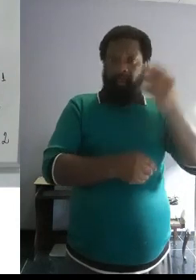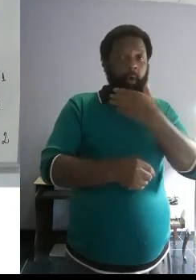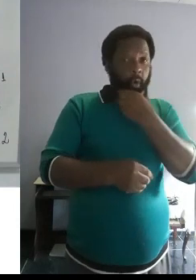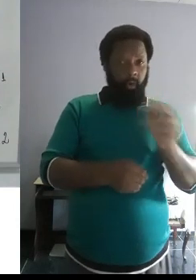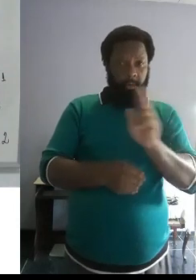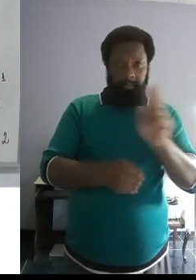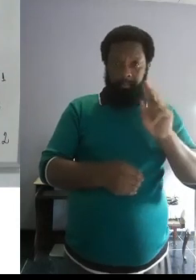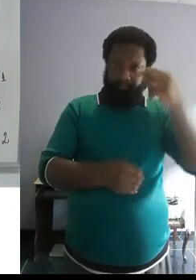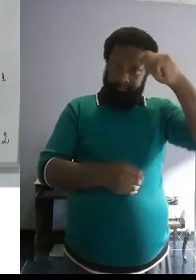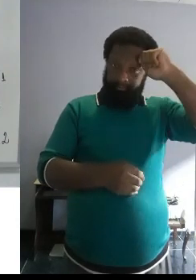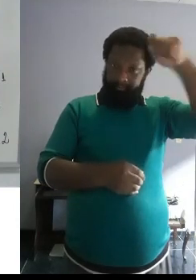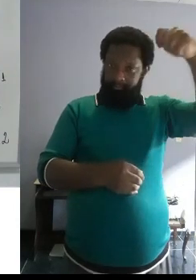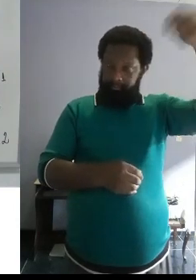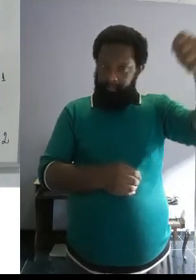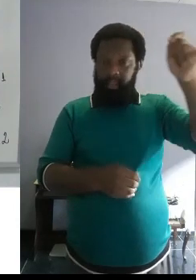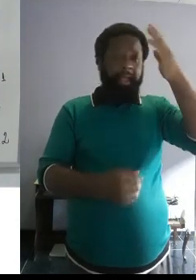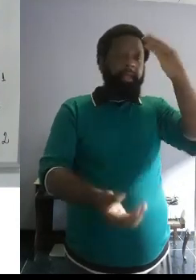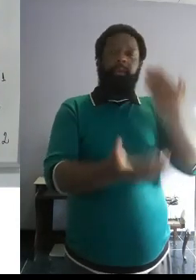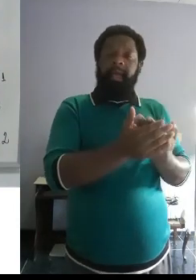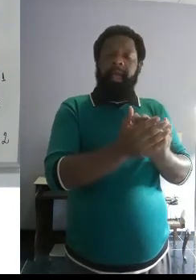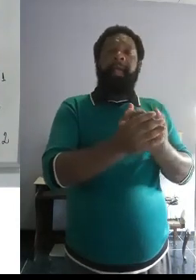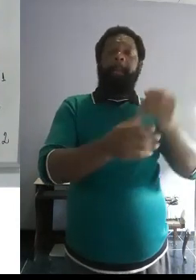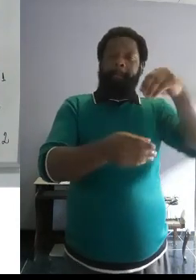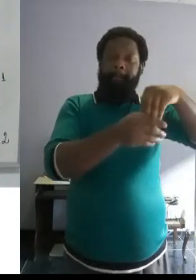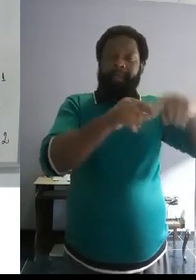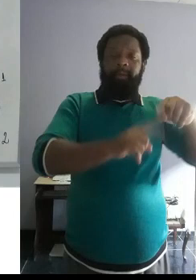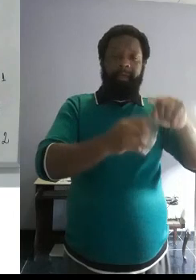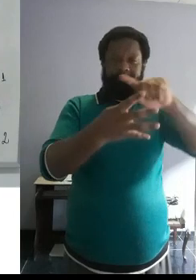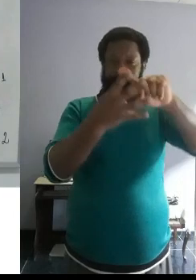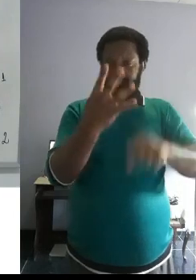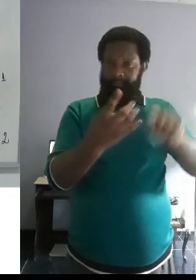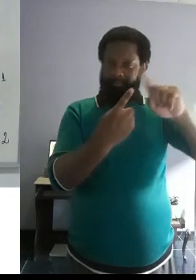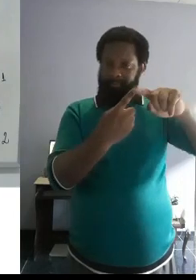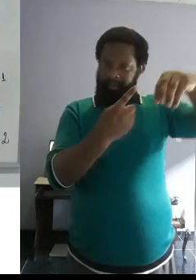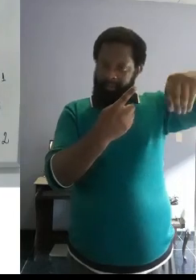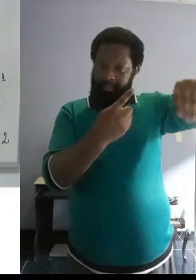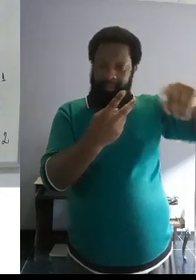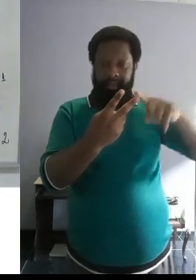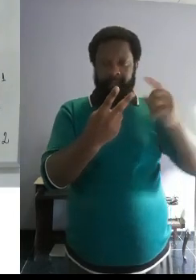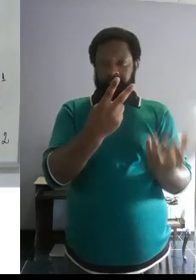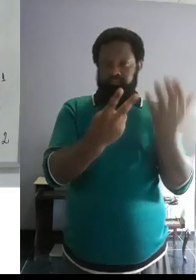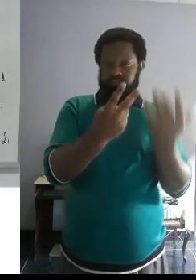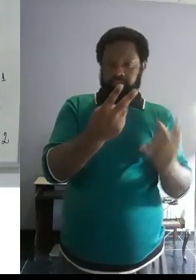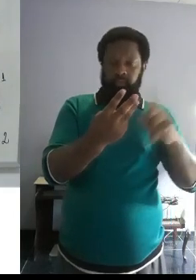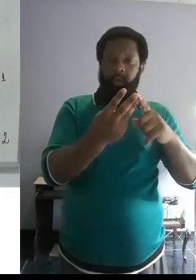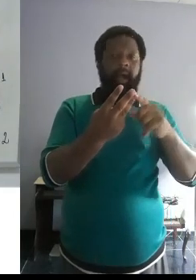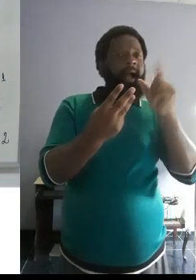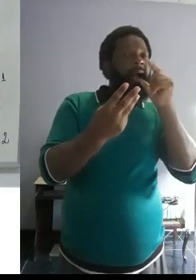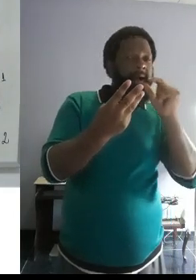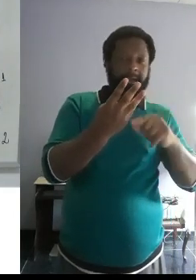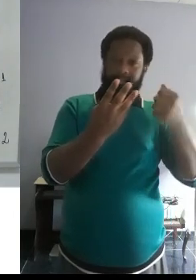que era um filósofo grego, ele acreditava que a matéria era constituída por 4 elementos: terra, fogo, ar e água. E por 200 anos as